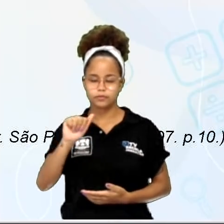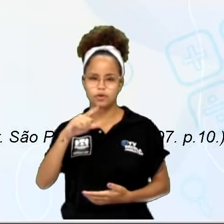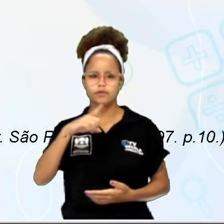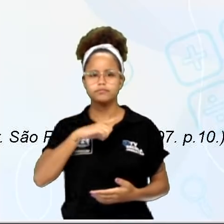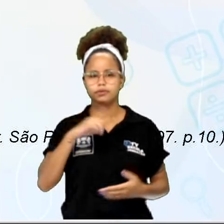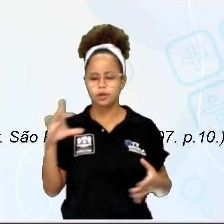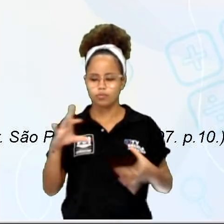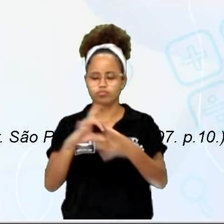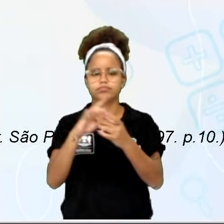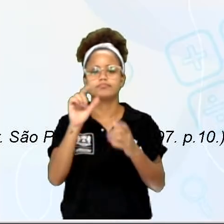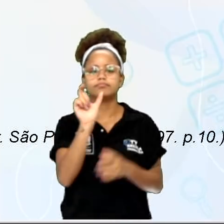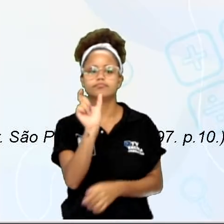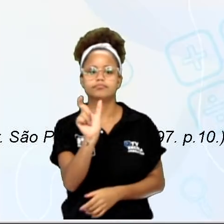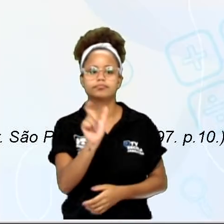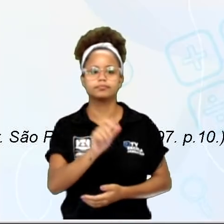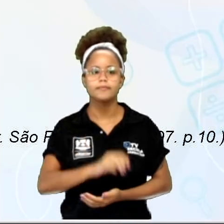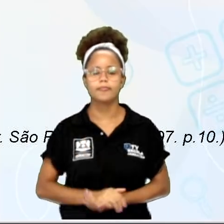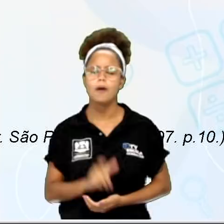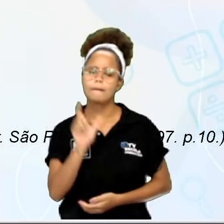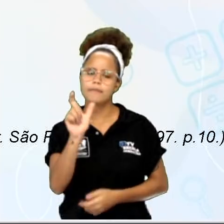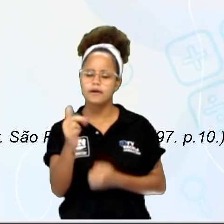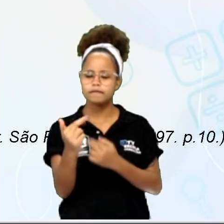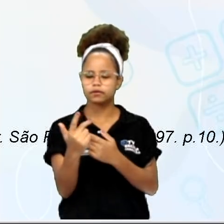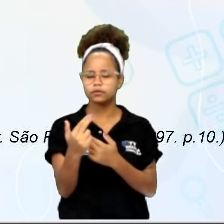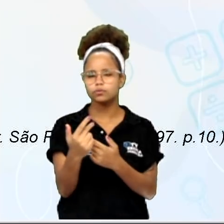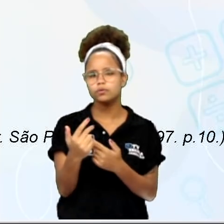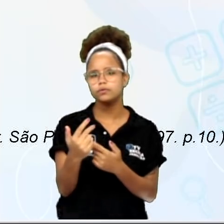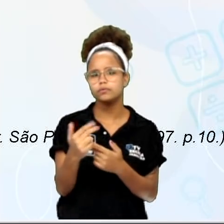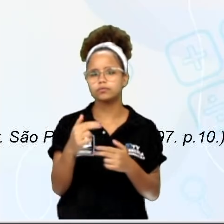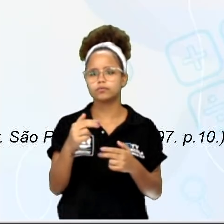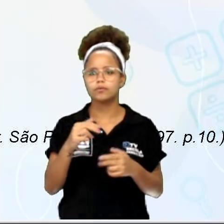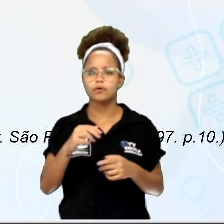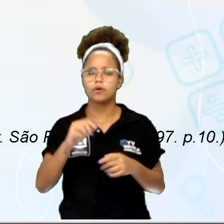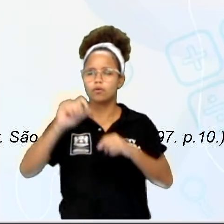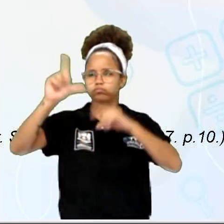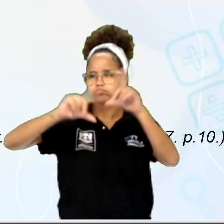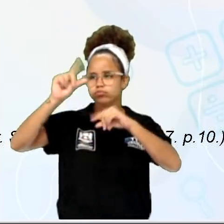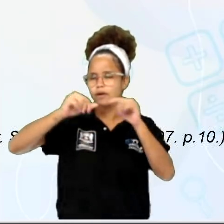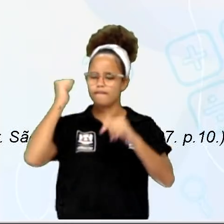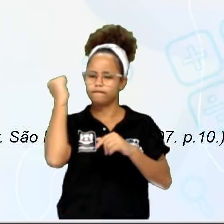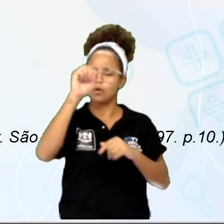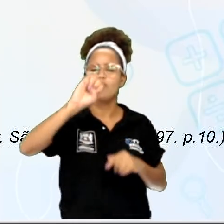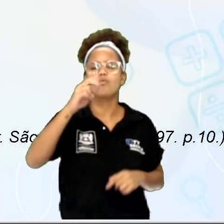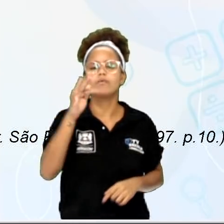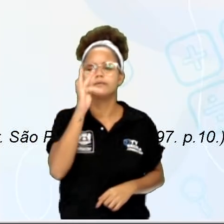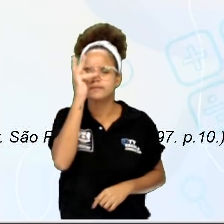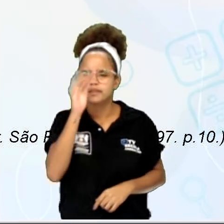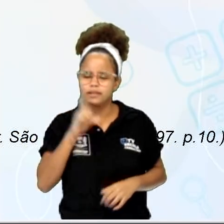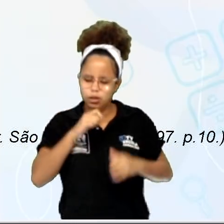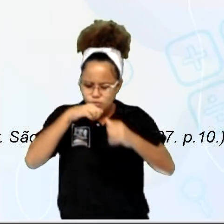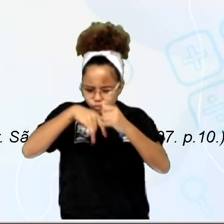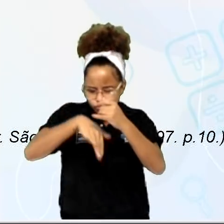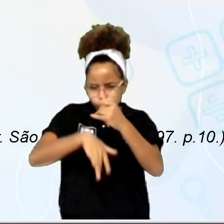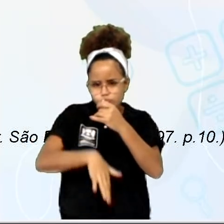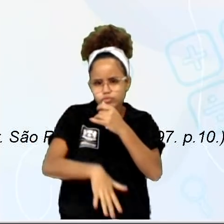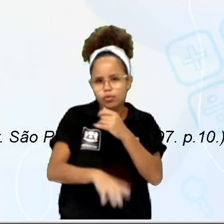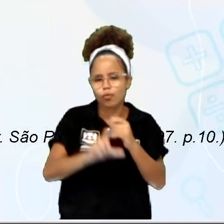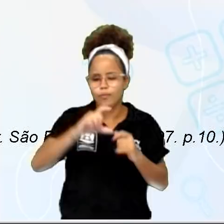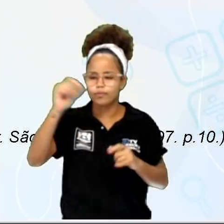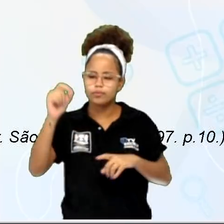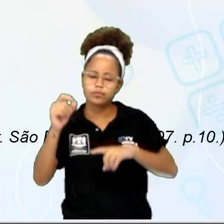Palavras. Palavras são como estrelas, facas ou flores. Elas têm raízes,